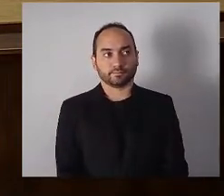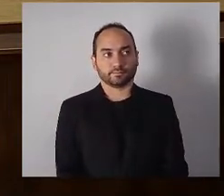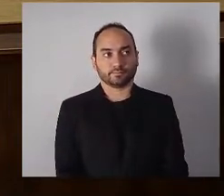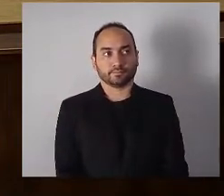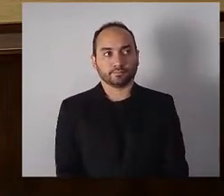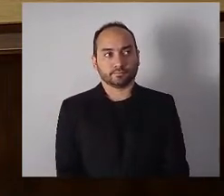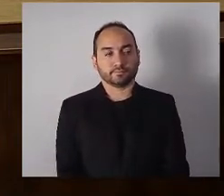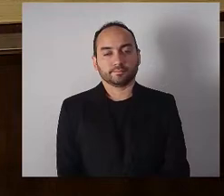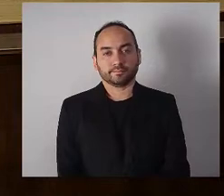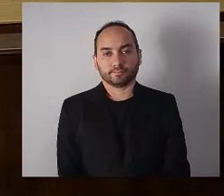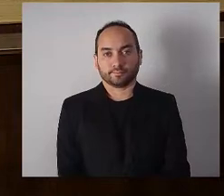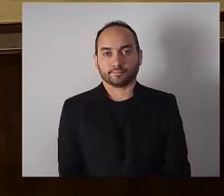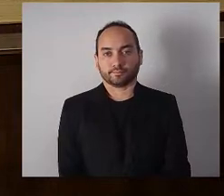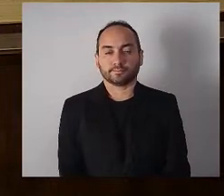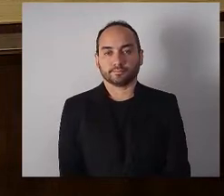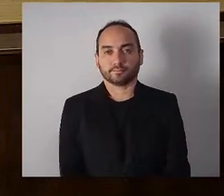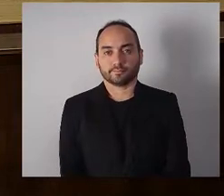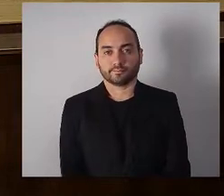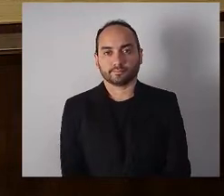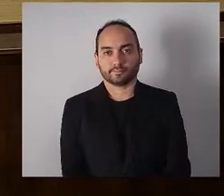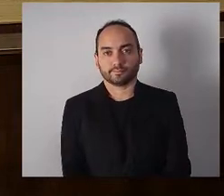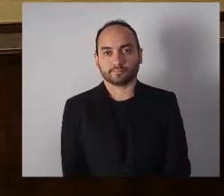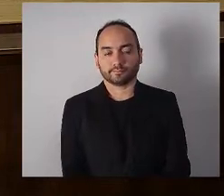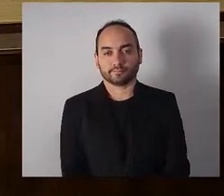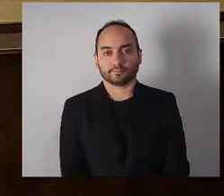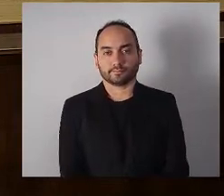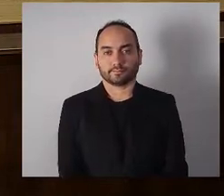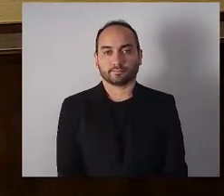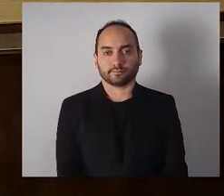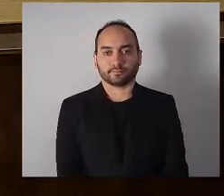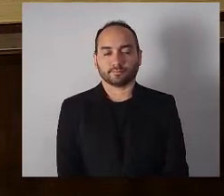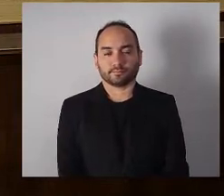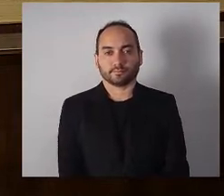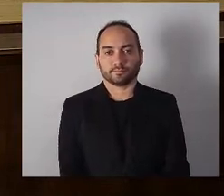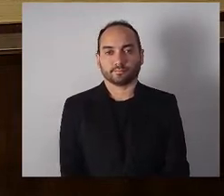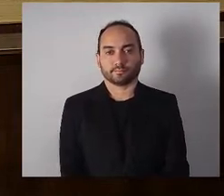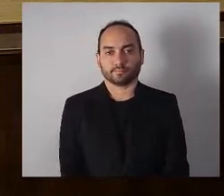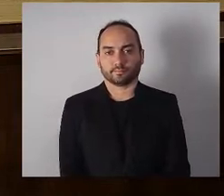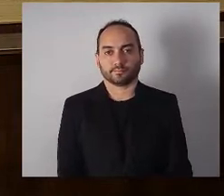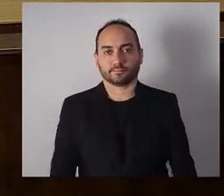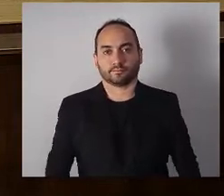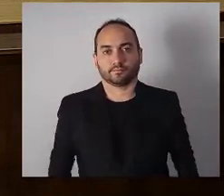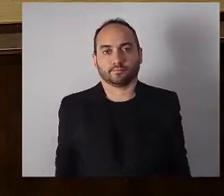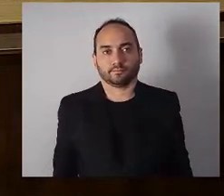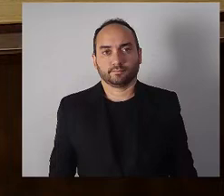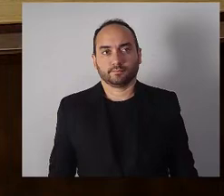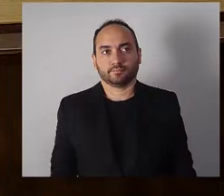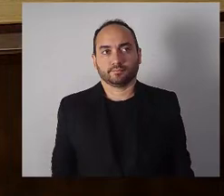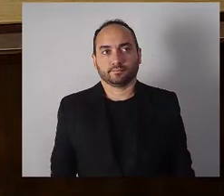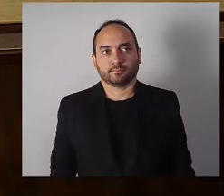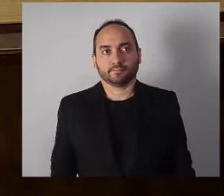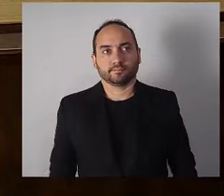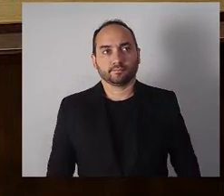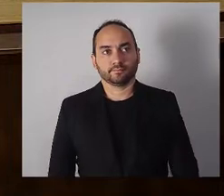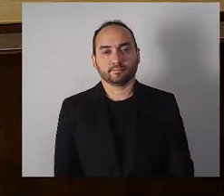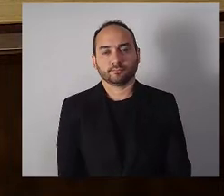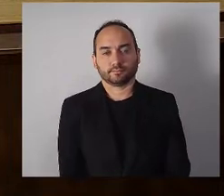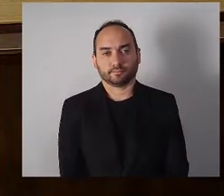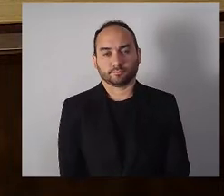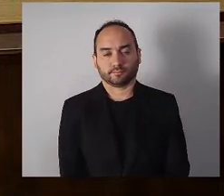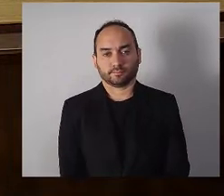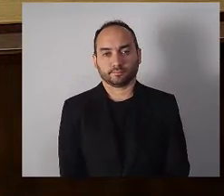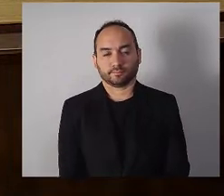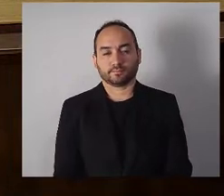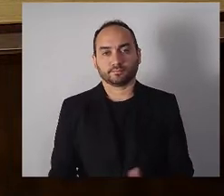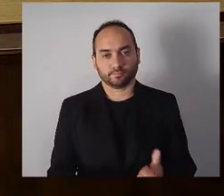Primeiro vice-presidente, que é o coordenador do palco Marcelinho. Pronto. O